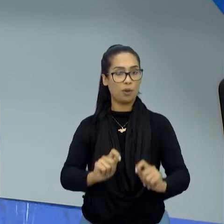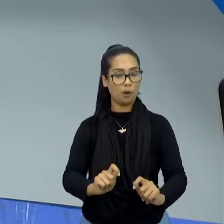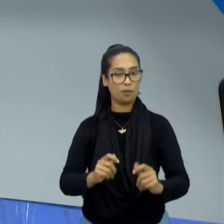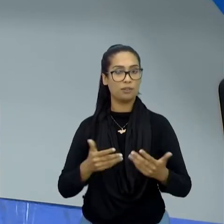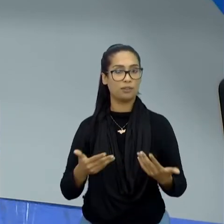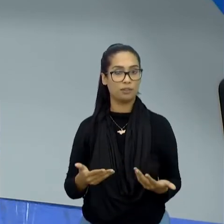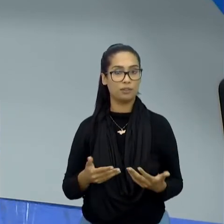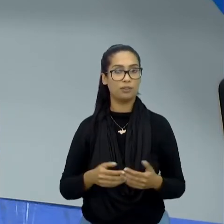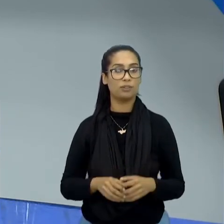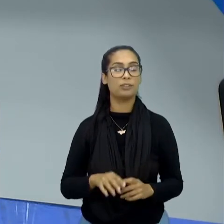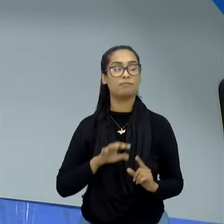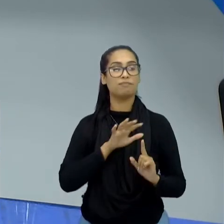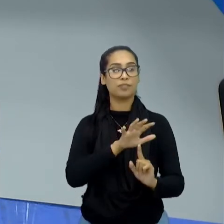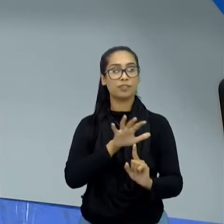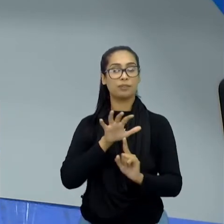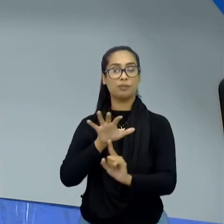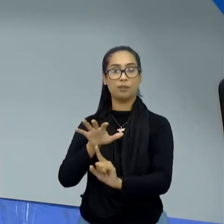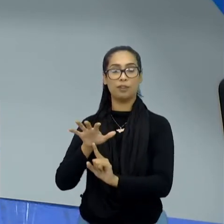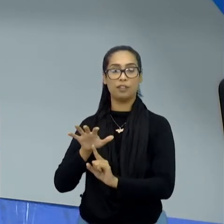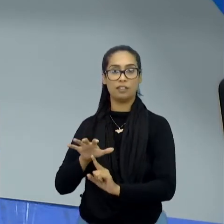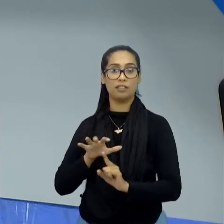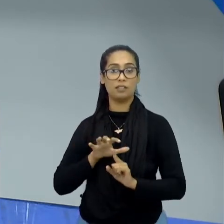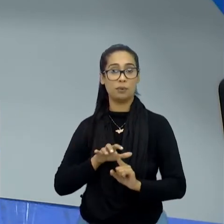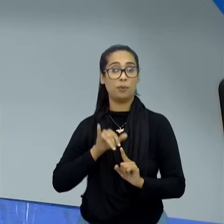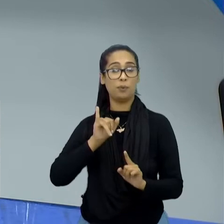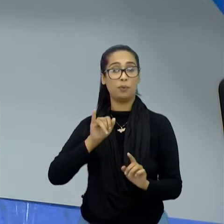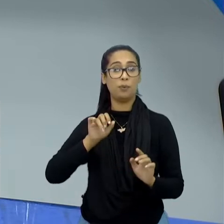profundamente influenciadas pelo iluminismo.